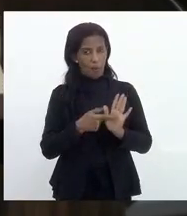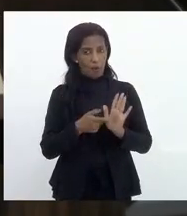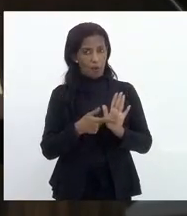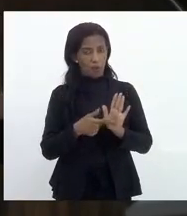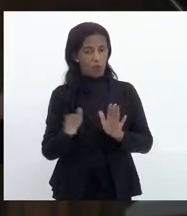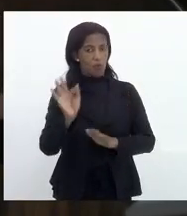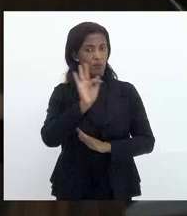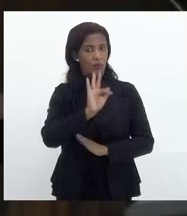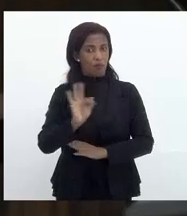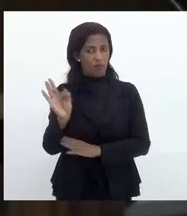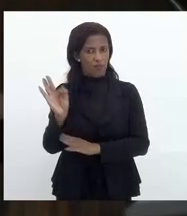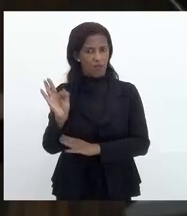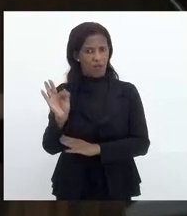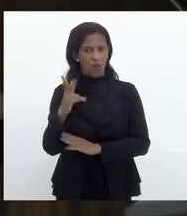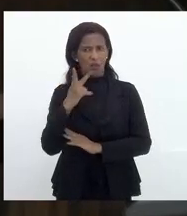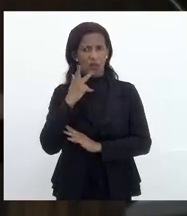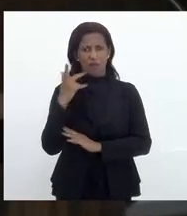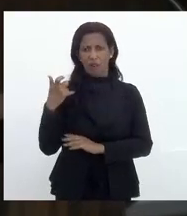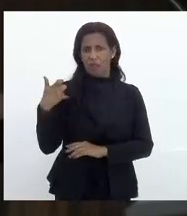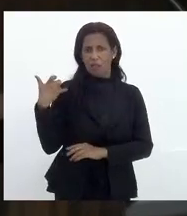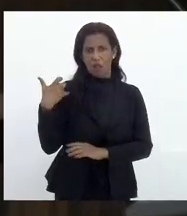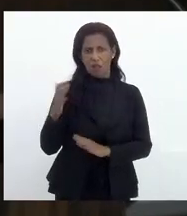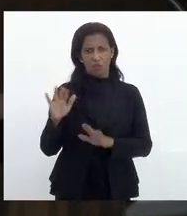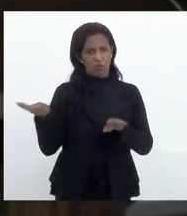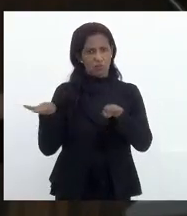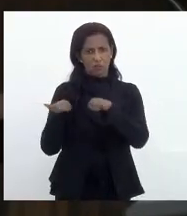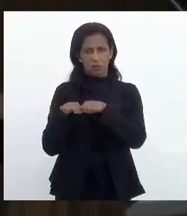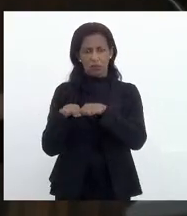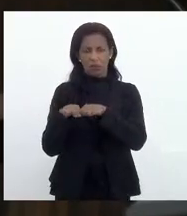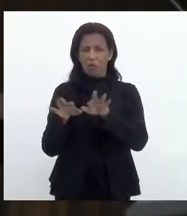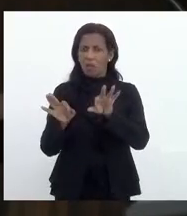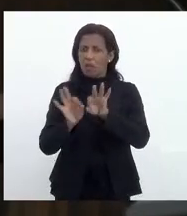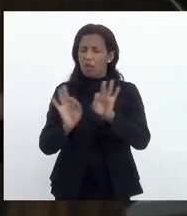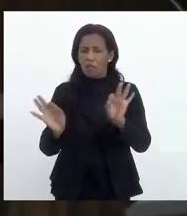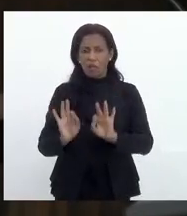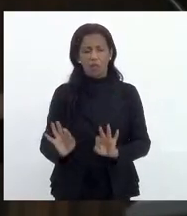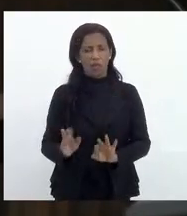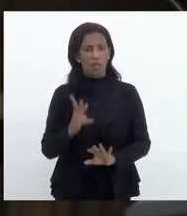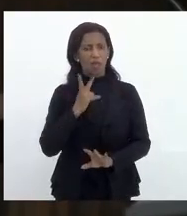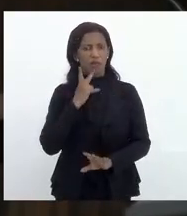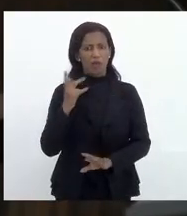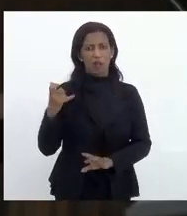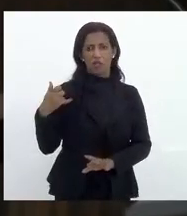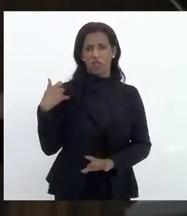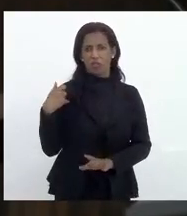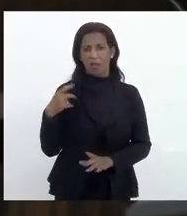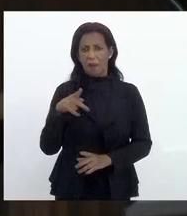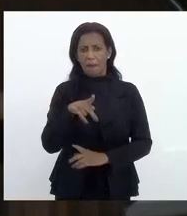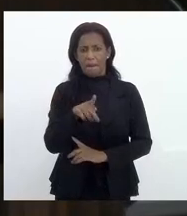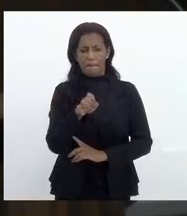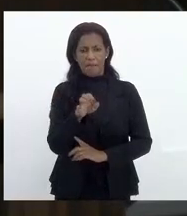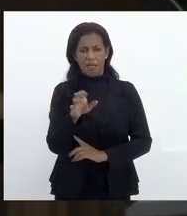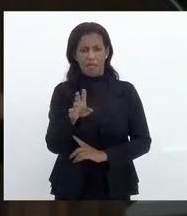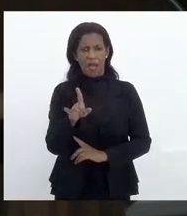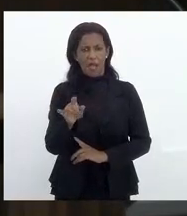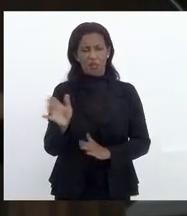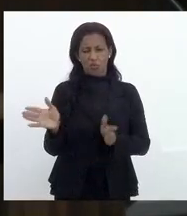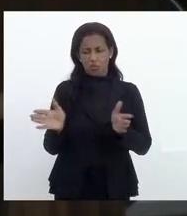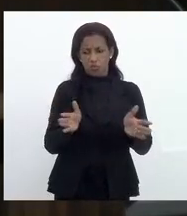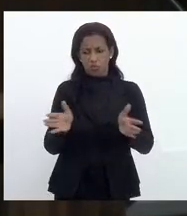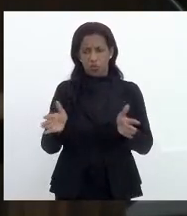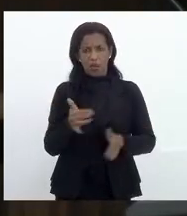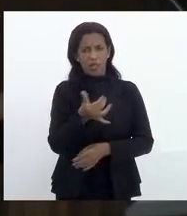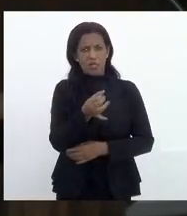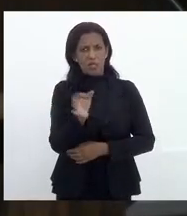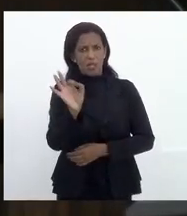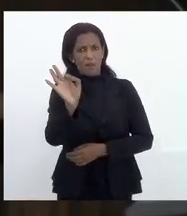tratar de a questão da idade ninguém EA tratar de pedágio o pedágio O que é de